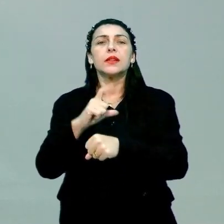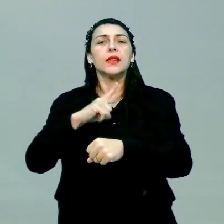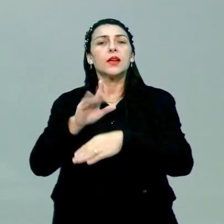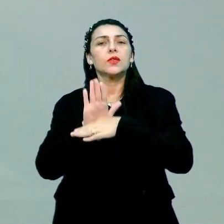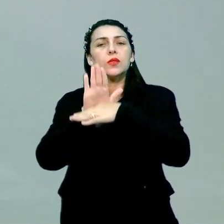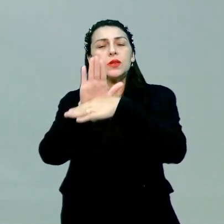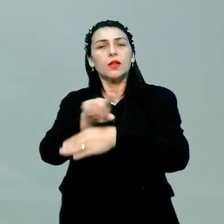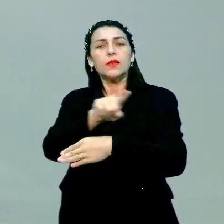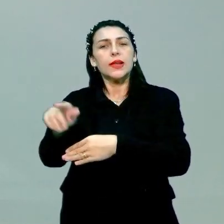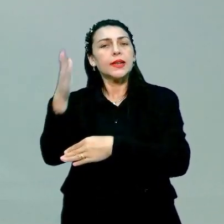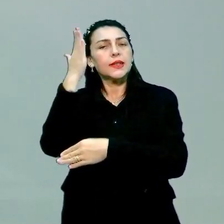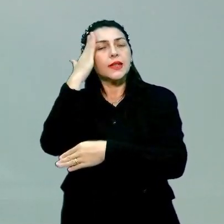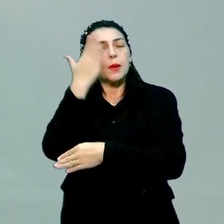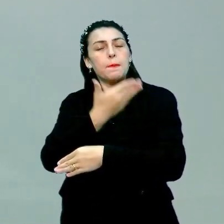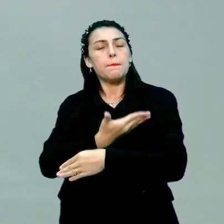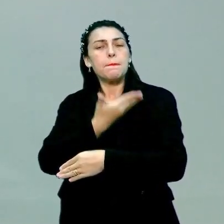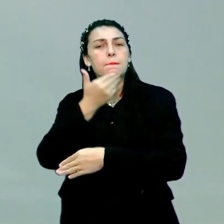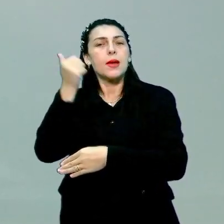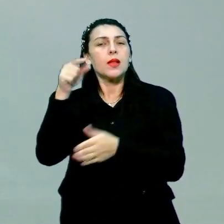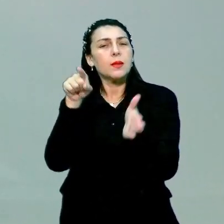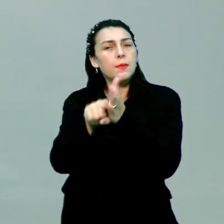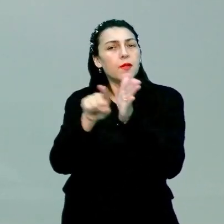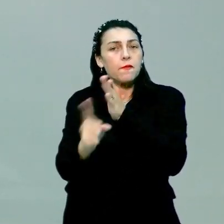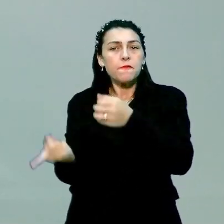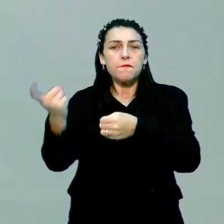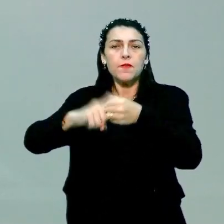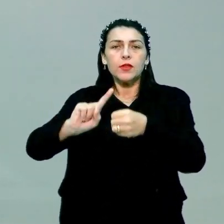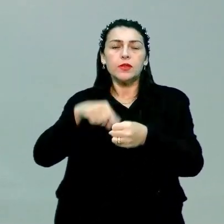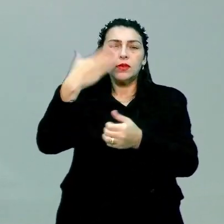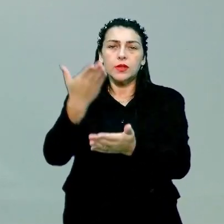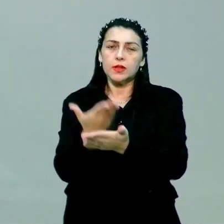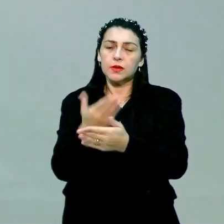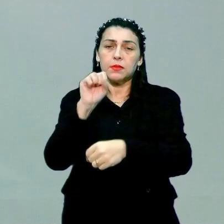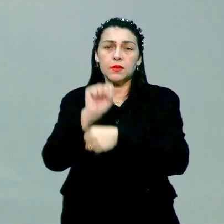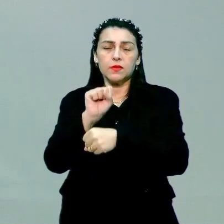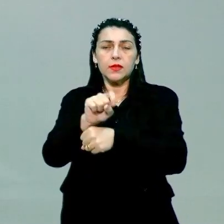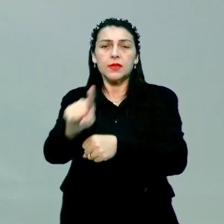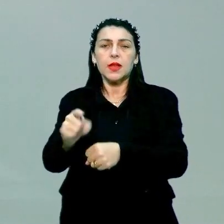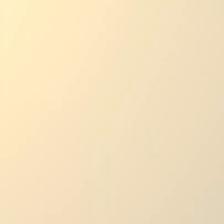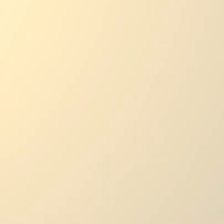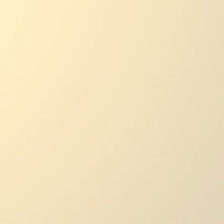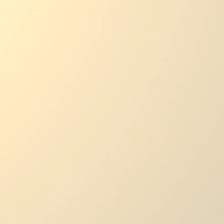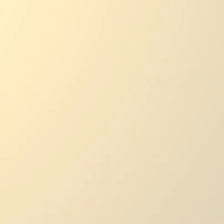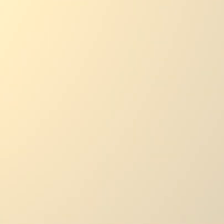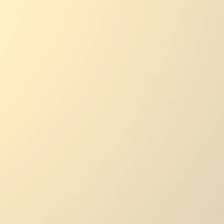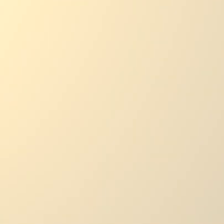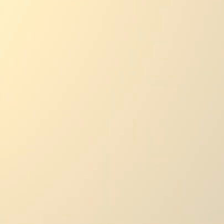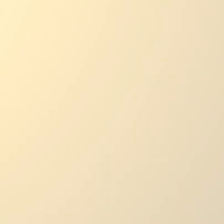ajudado vocês a entender melhor essas questões. A gente volta nas próximas aulas. Espero que vocês fiquem bem.